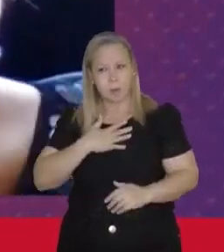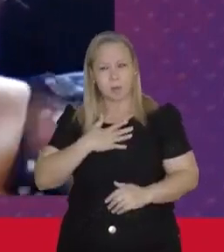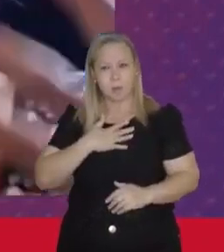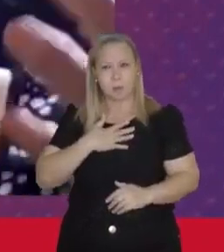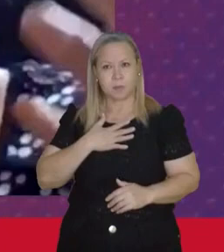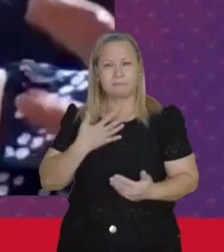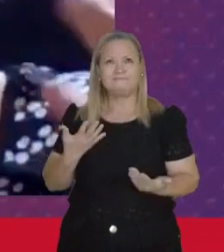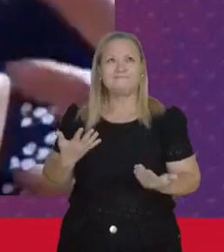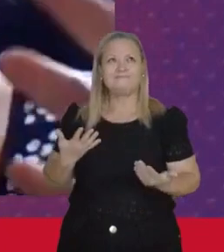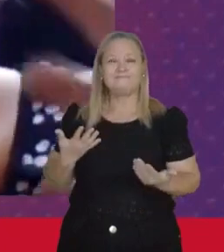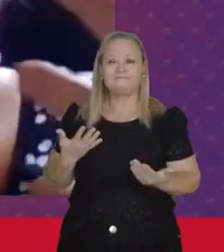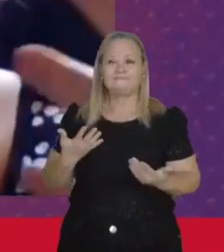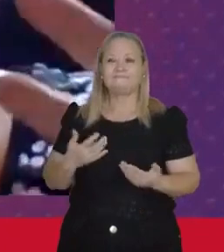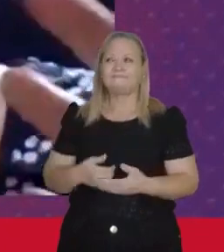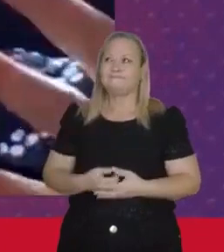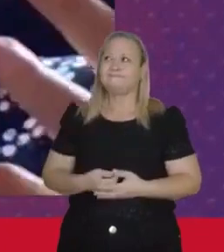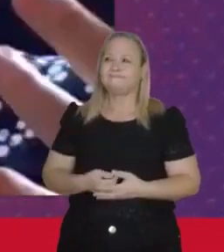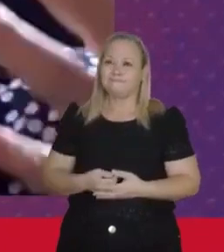me